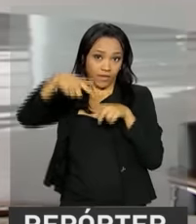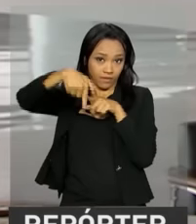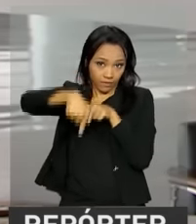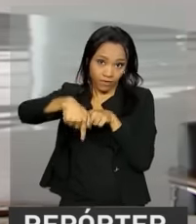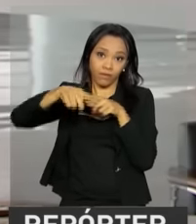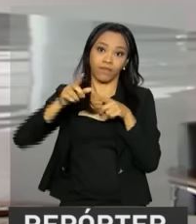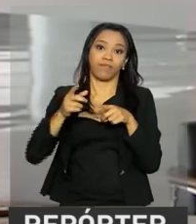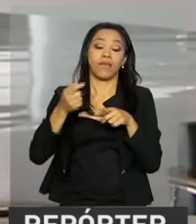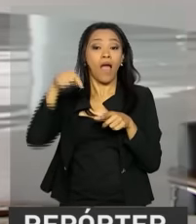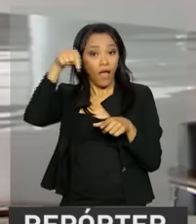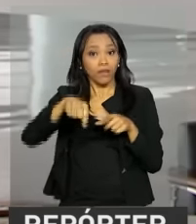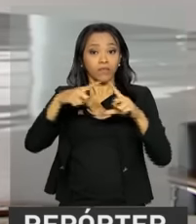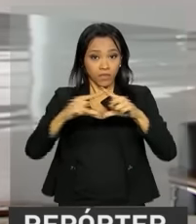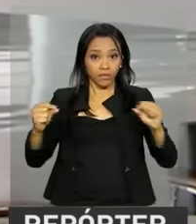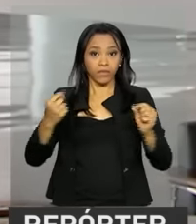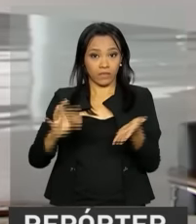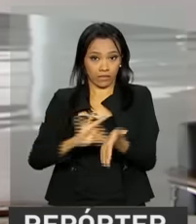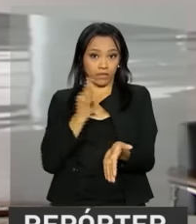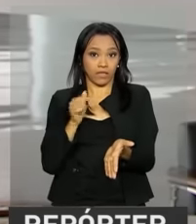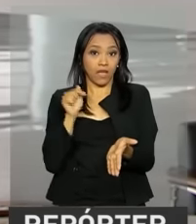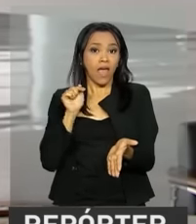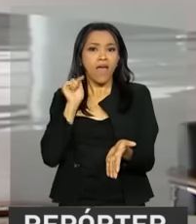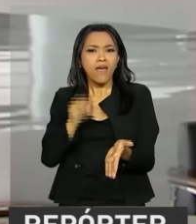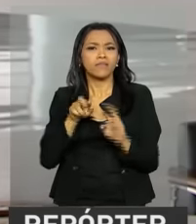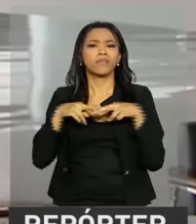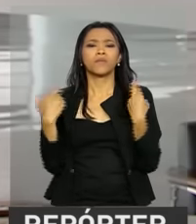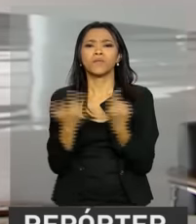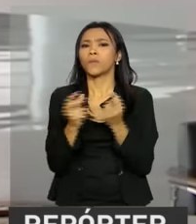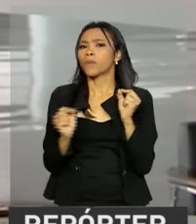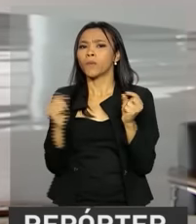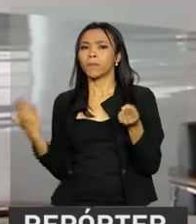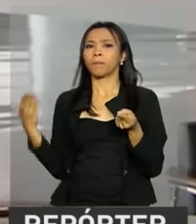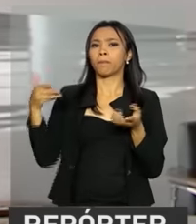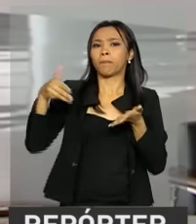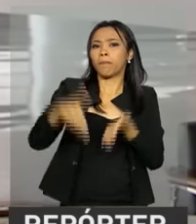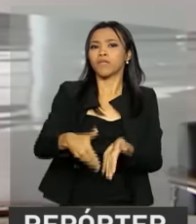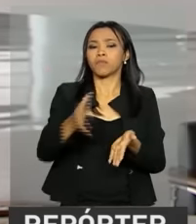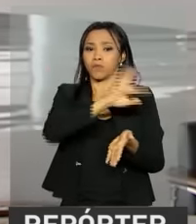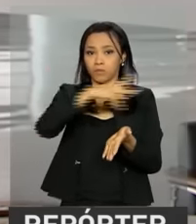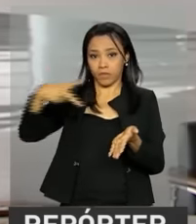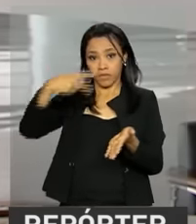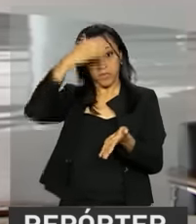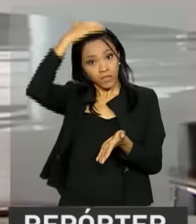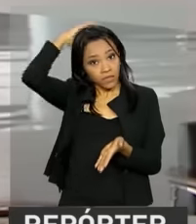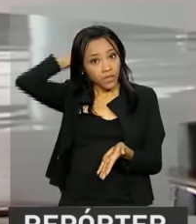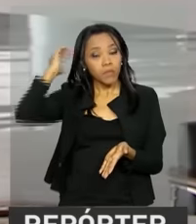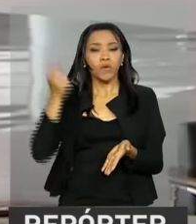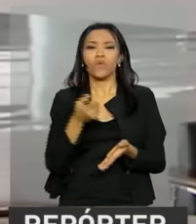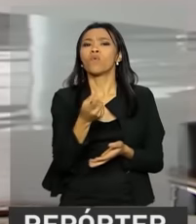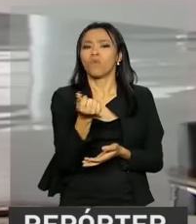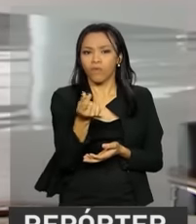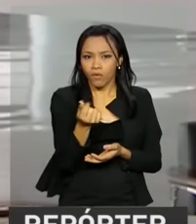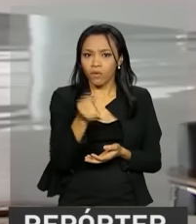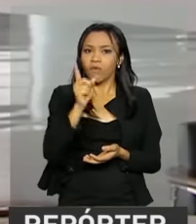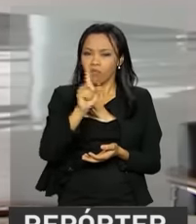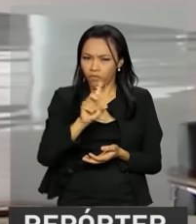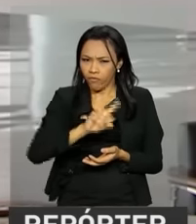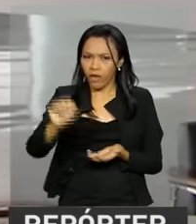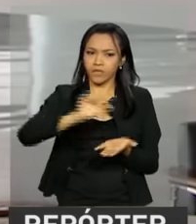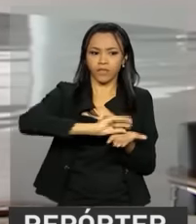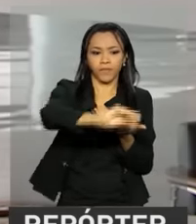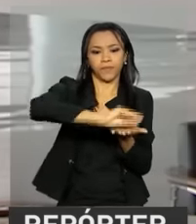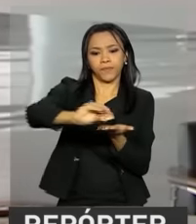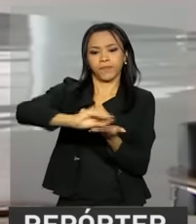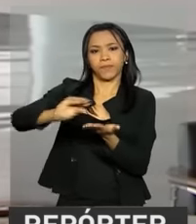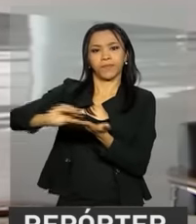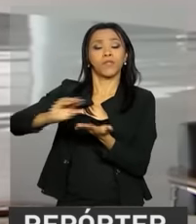CNPQ aqui em Brasília essa reunião teve a participação do presidente Michel Temer o valor será distribuído ao